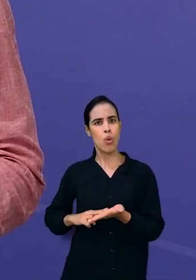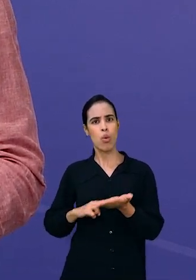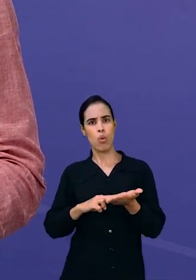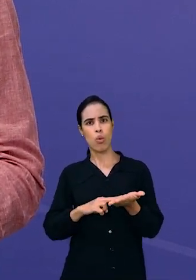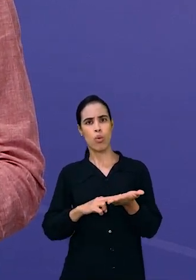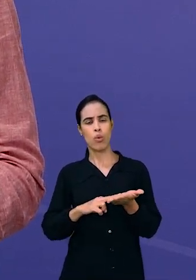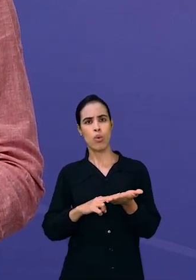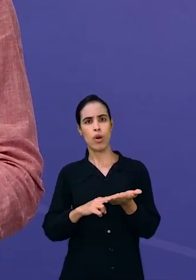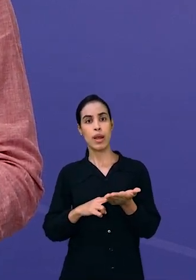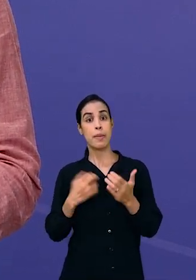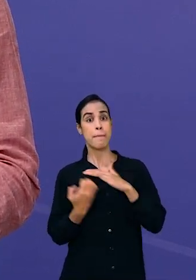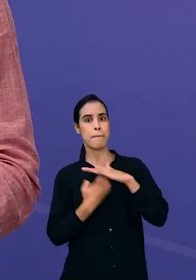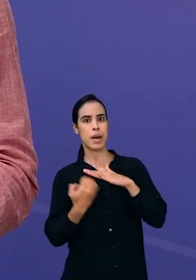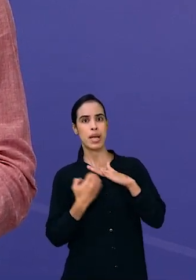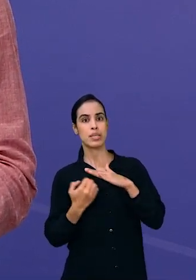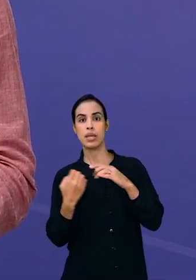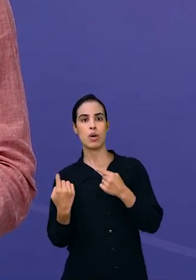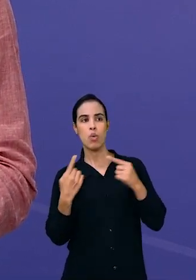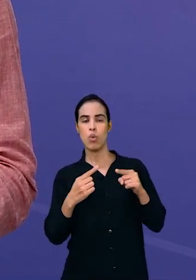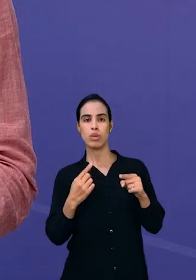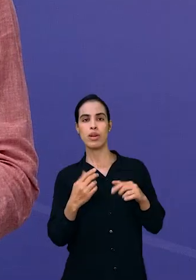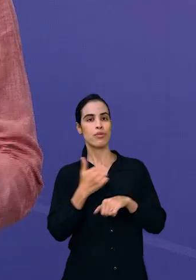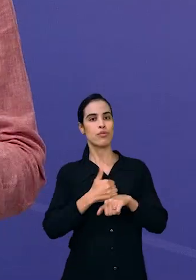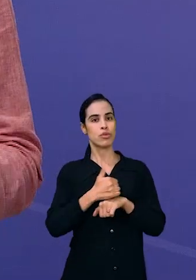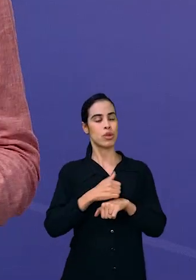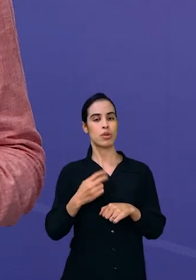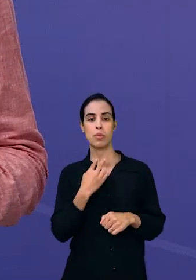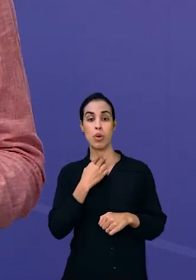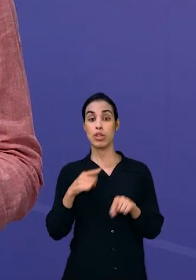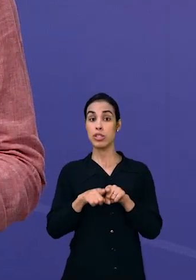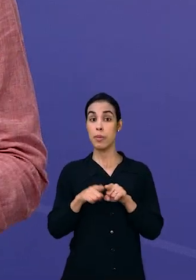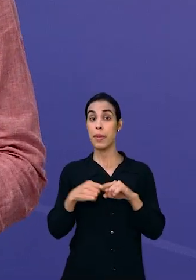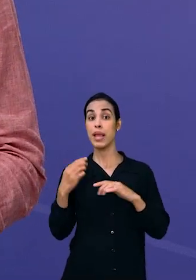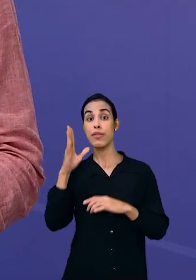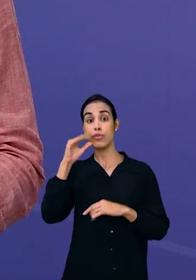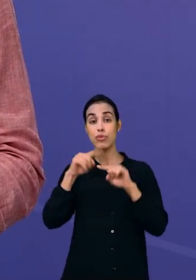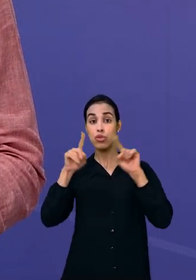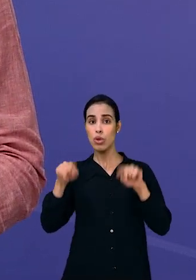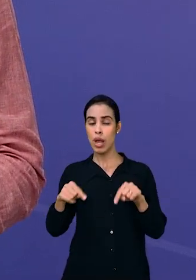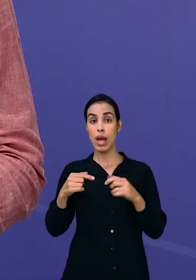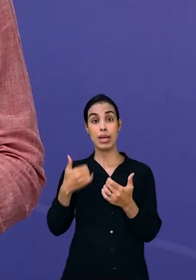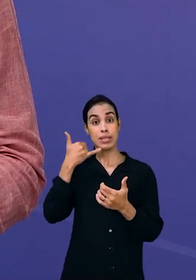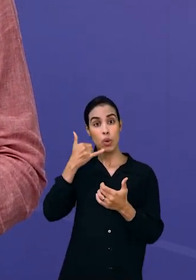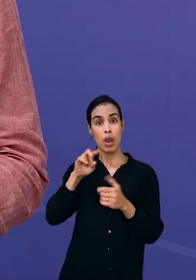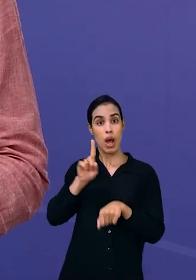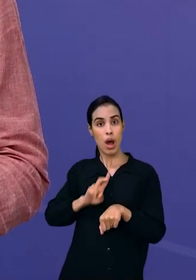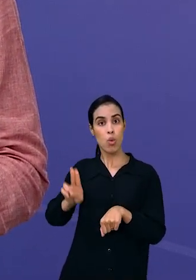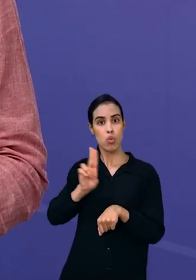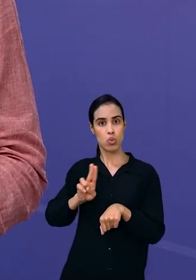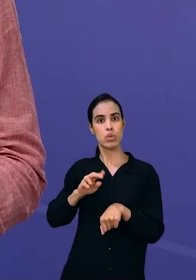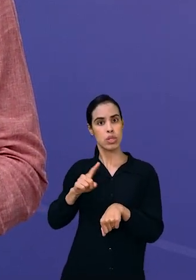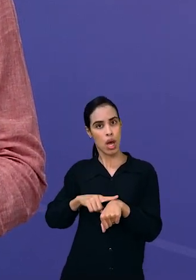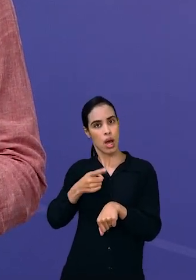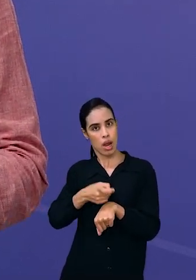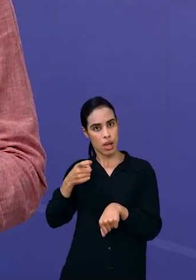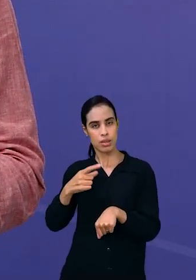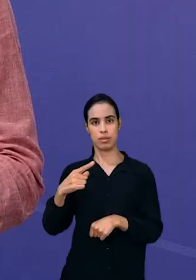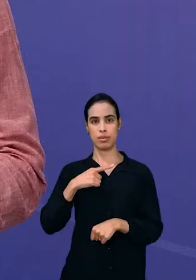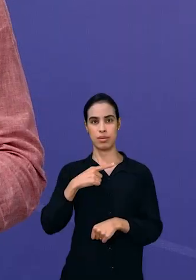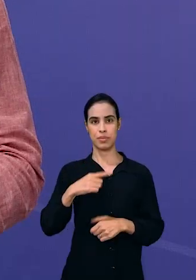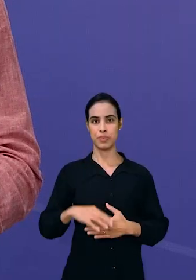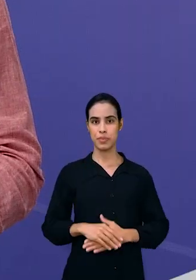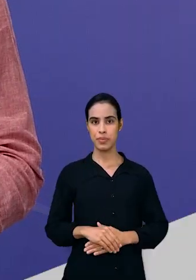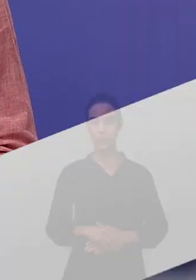não podem punir carteiro que aderiu à greve pacífica. Analista que ficava com celular e notebook durante plantão obtém direito a horas